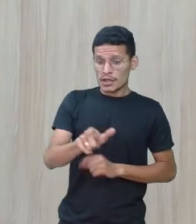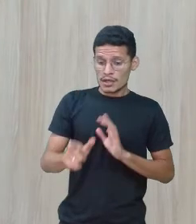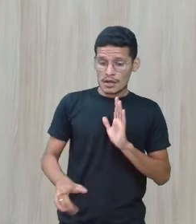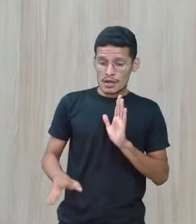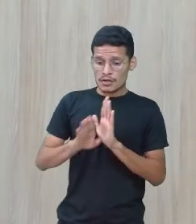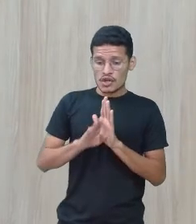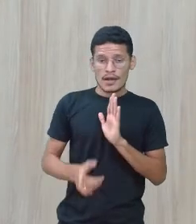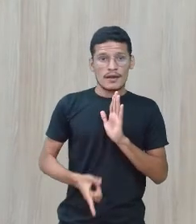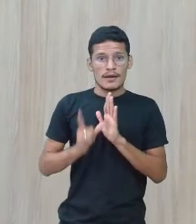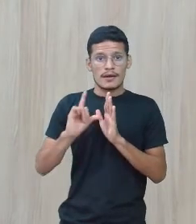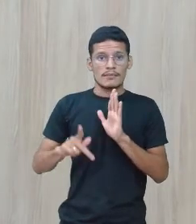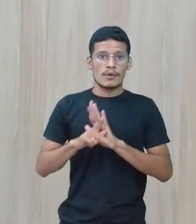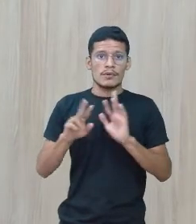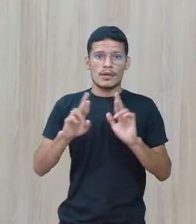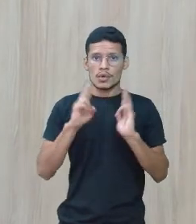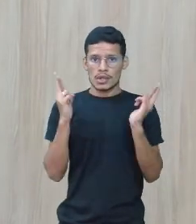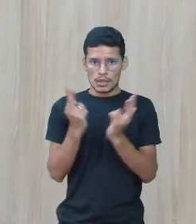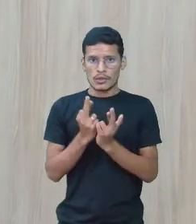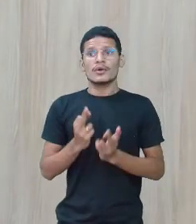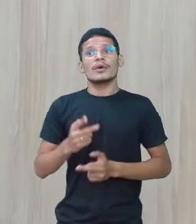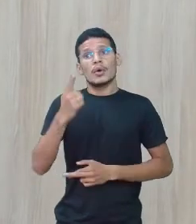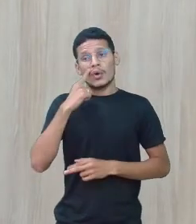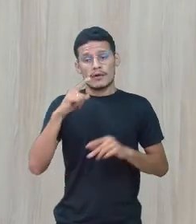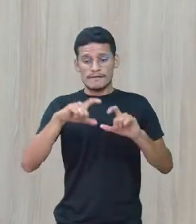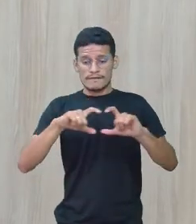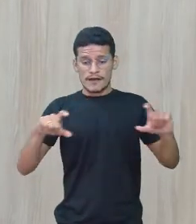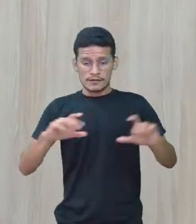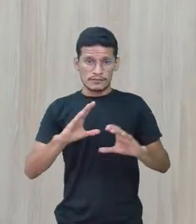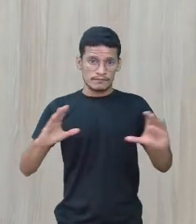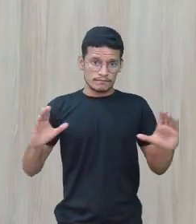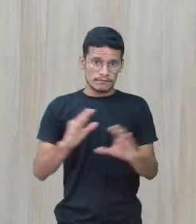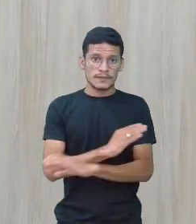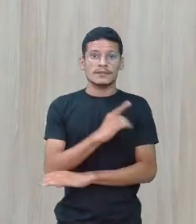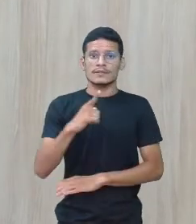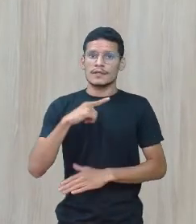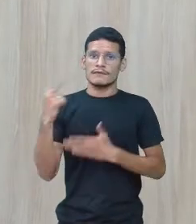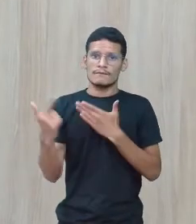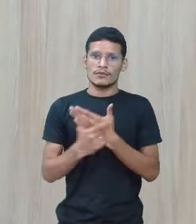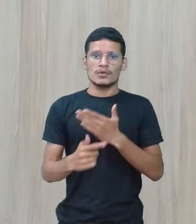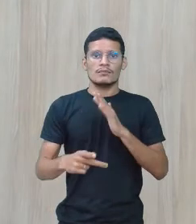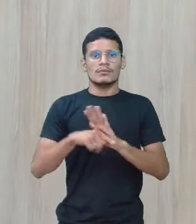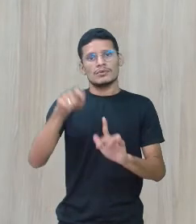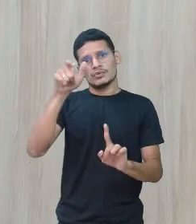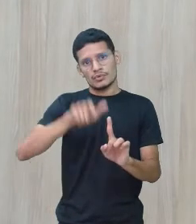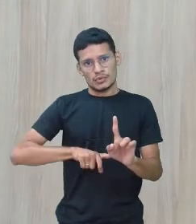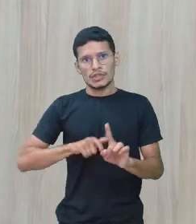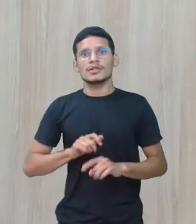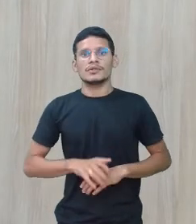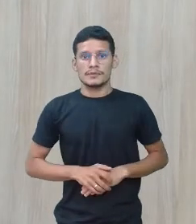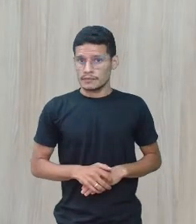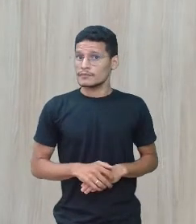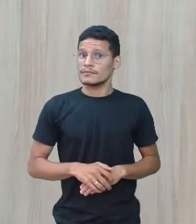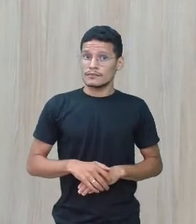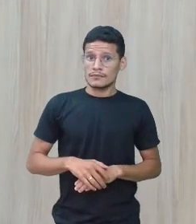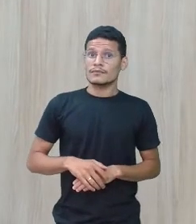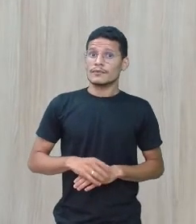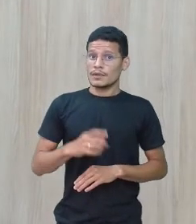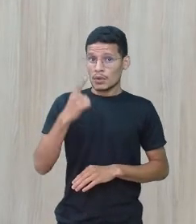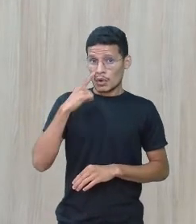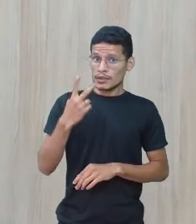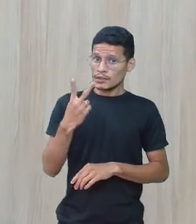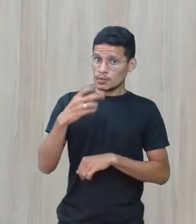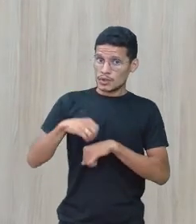à reunião. Então, essa oração inteira, ela tem a função de sujeito. E aí, uma segunda